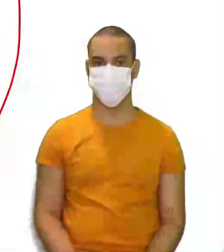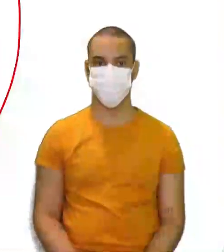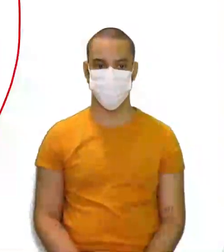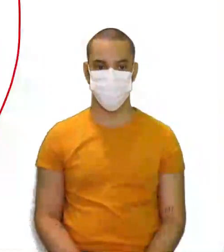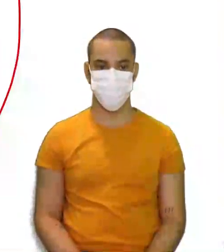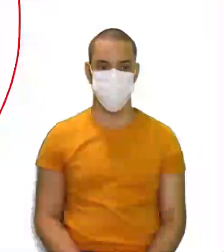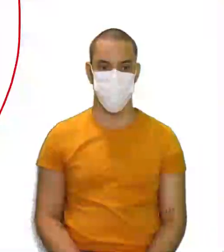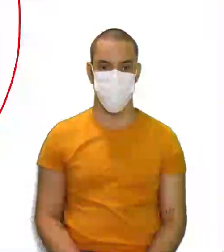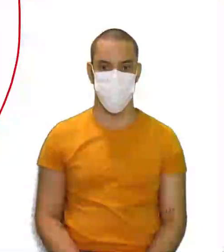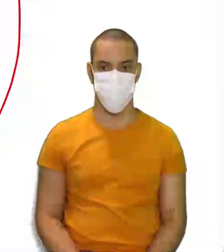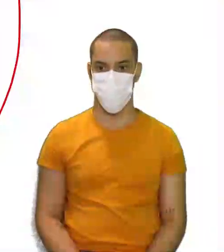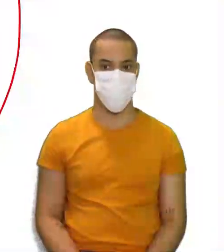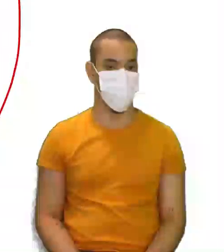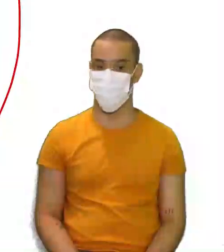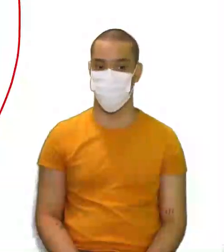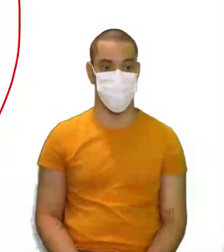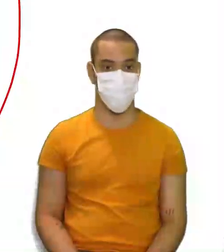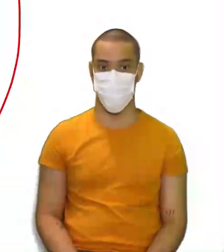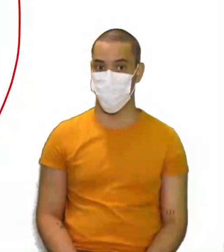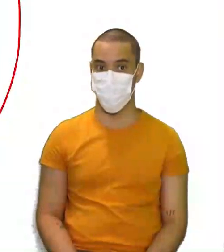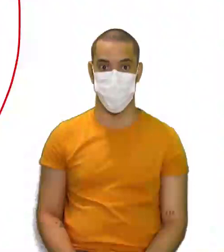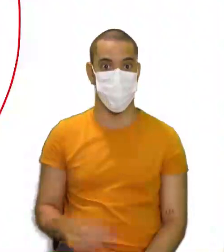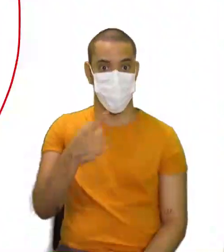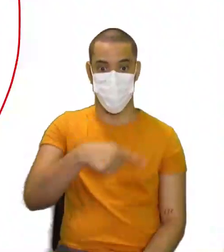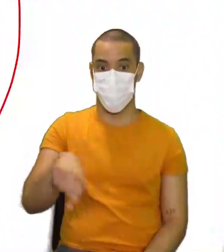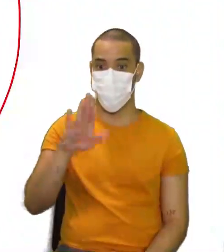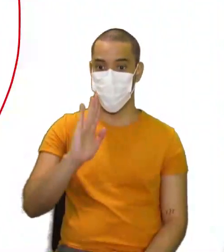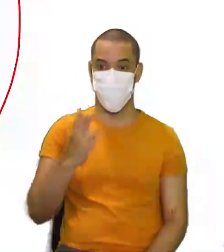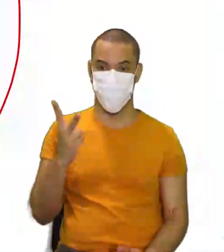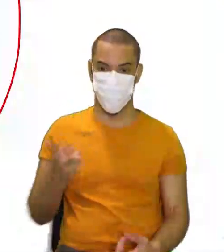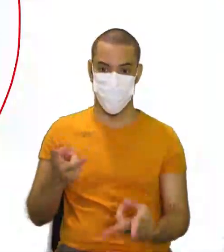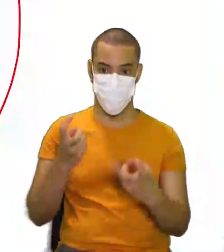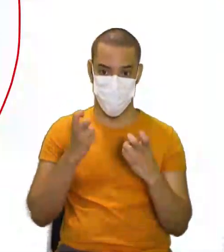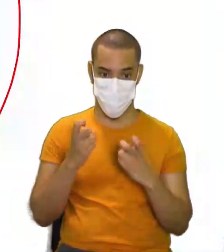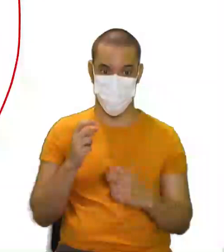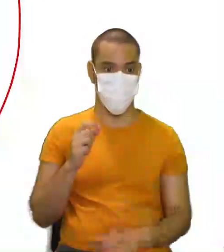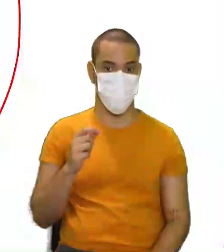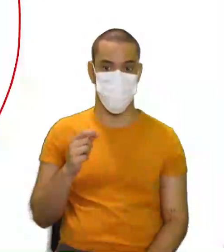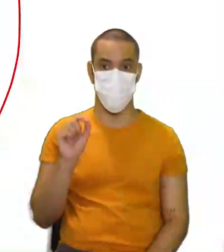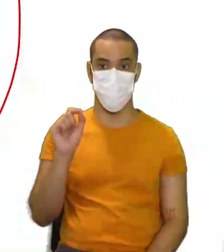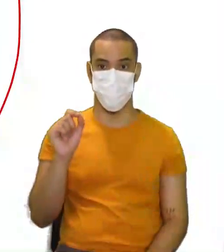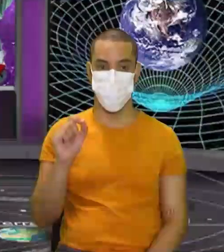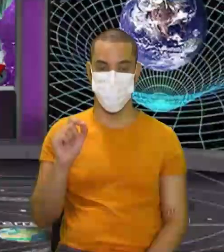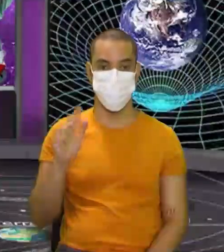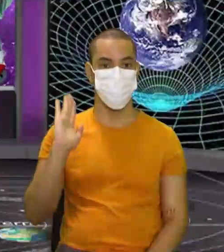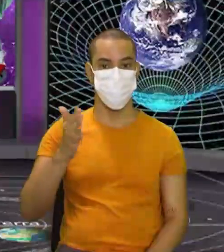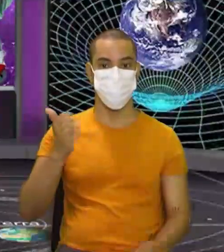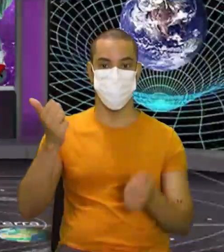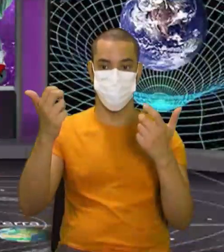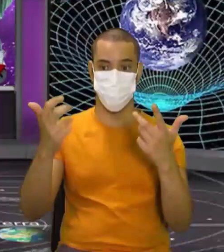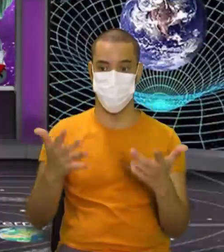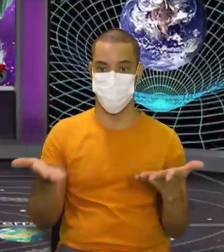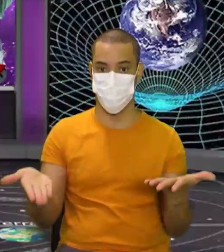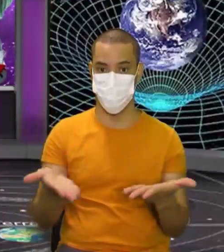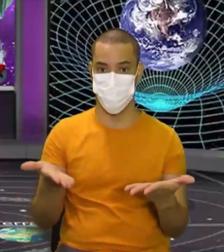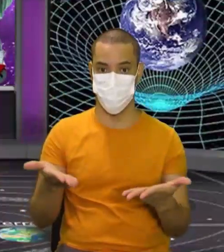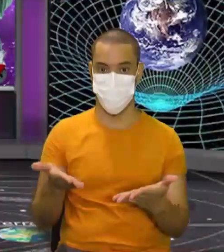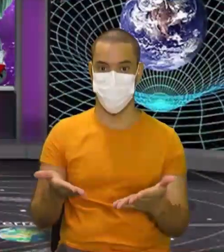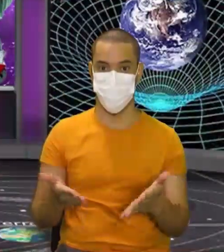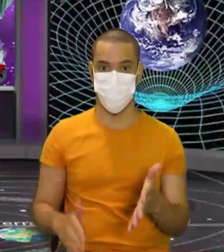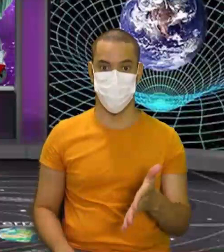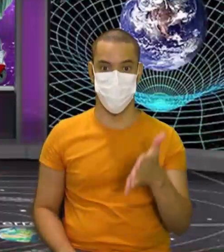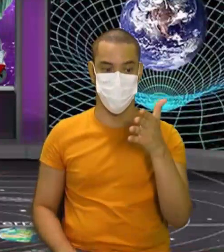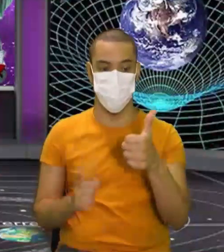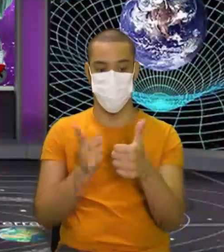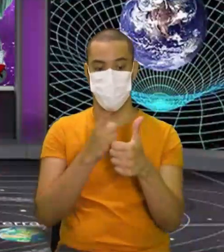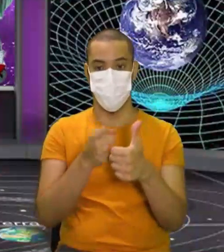paralelas e o mesmo sentido. Gente, vocês já perceberam que a corrente elétrica, olha aqui, ó, acabei de falar, corrente elétrica,